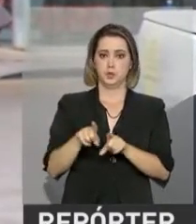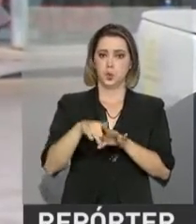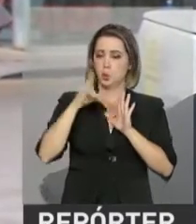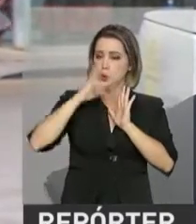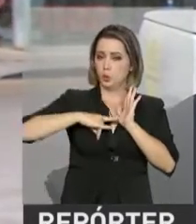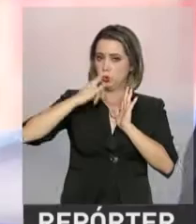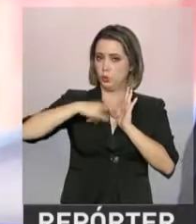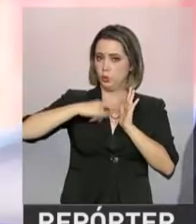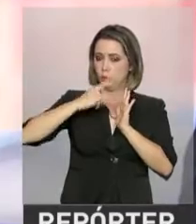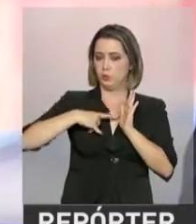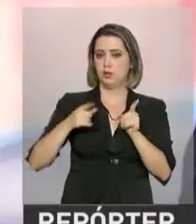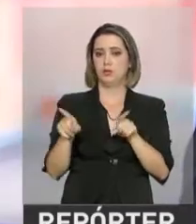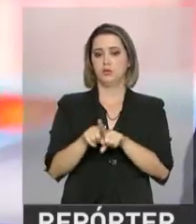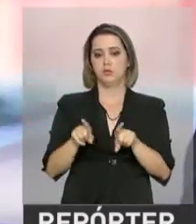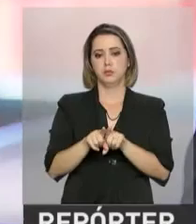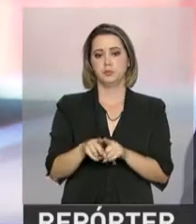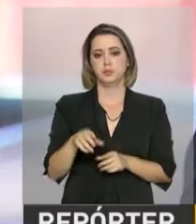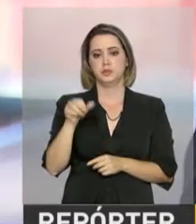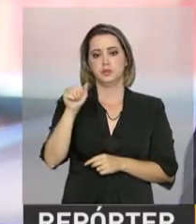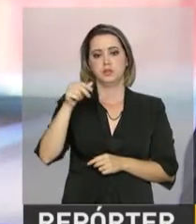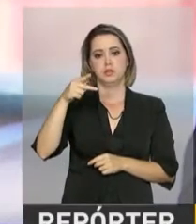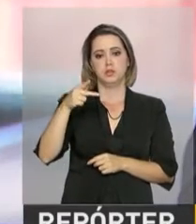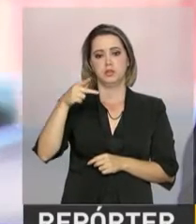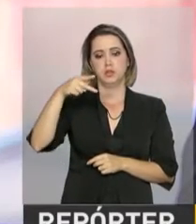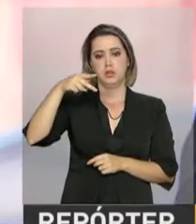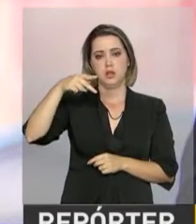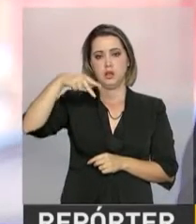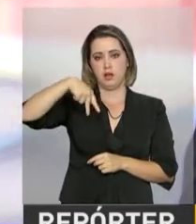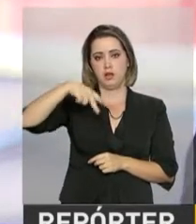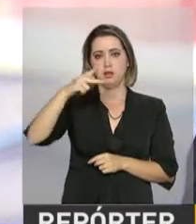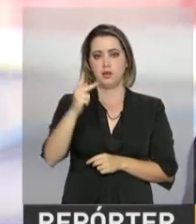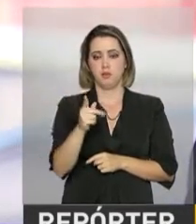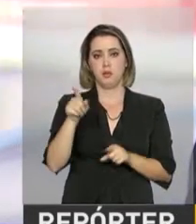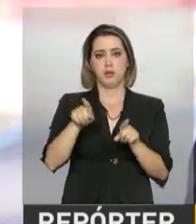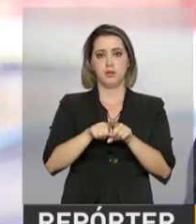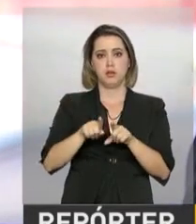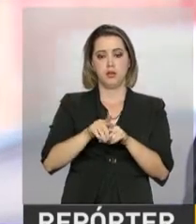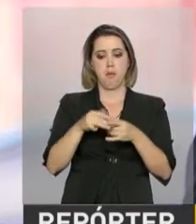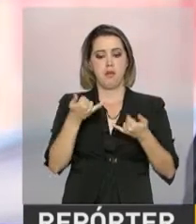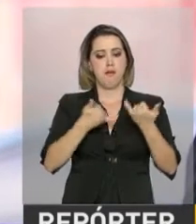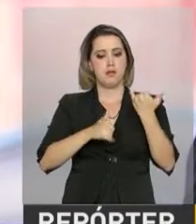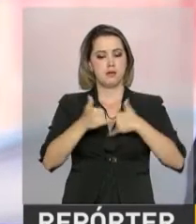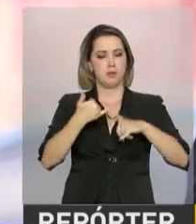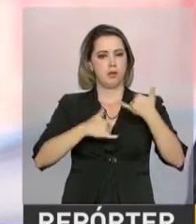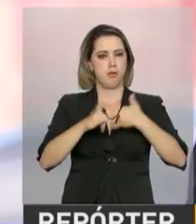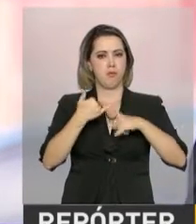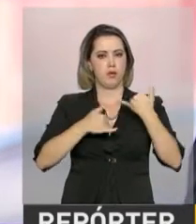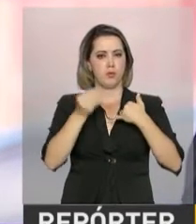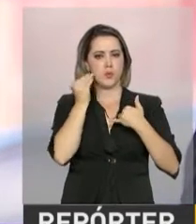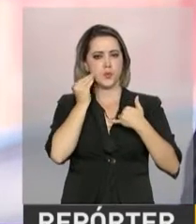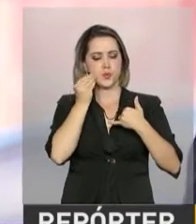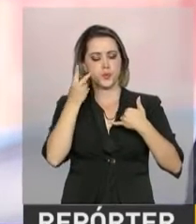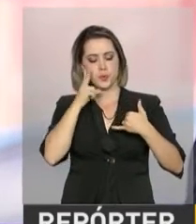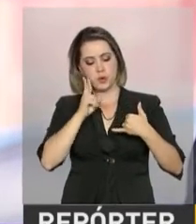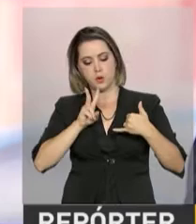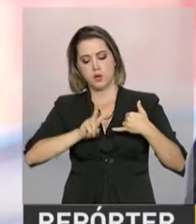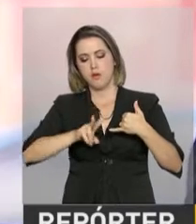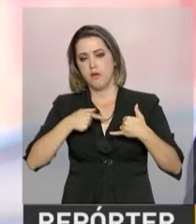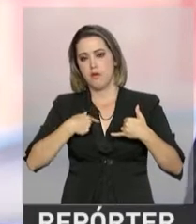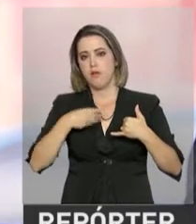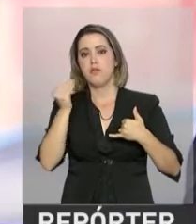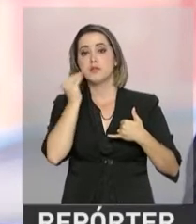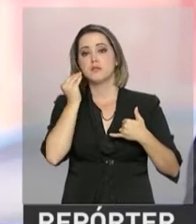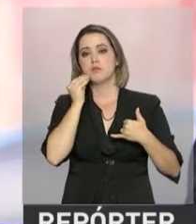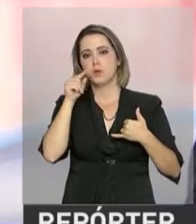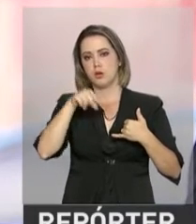sobre outorga a nt conta também com equipes que fazem a coleta de amostras de combustíveis nos postos para fazer o teste